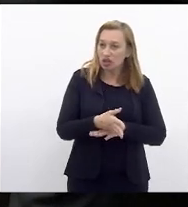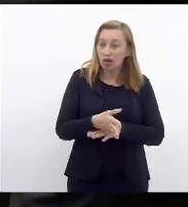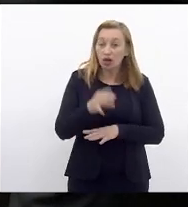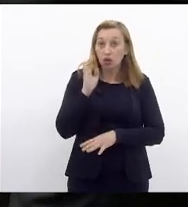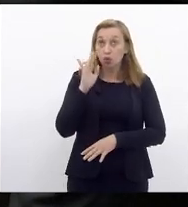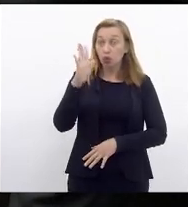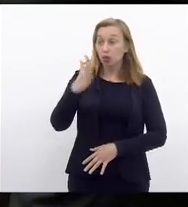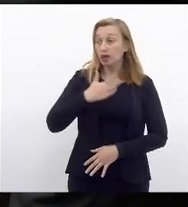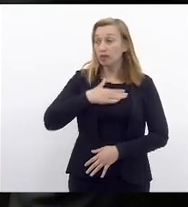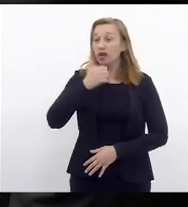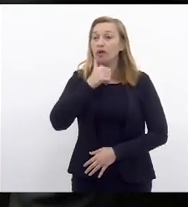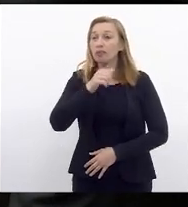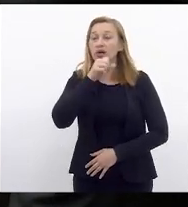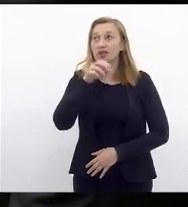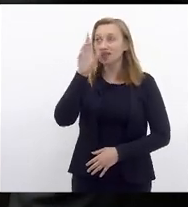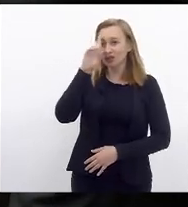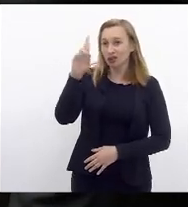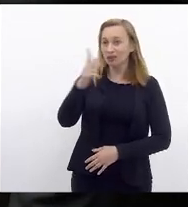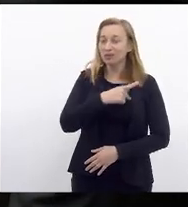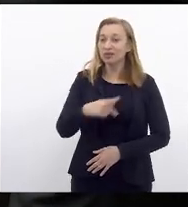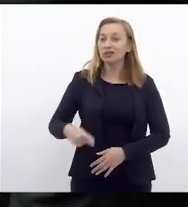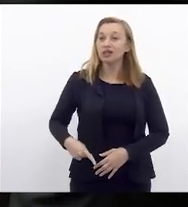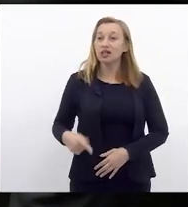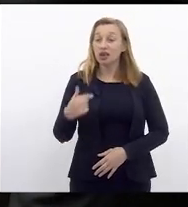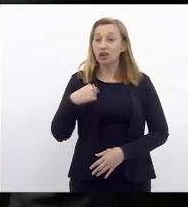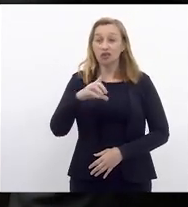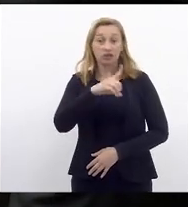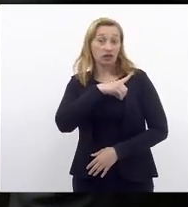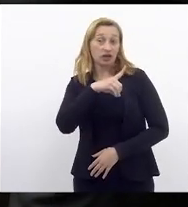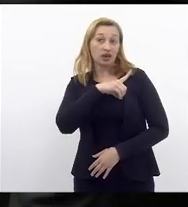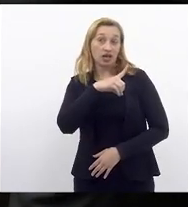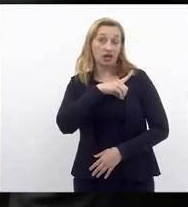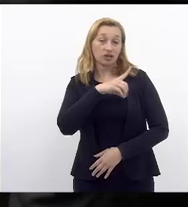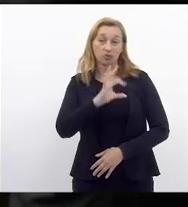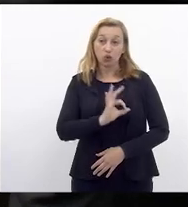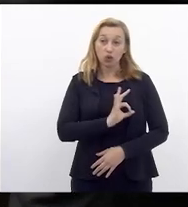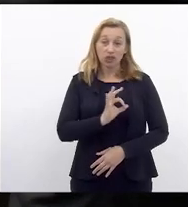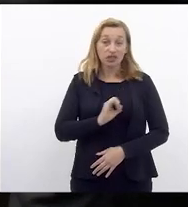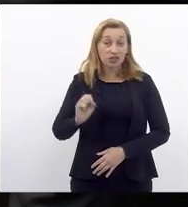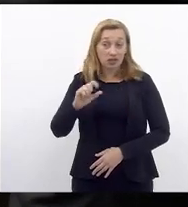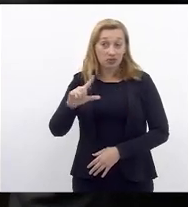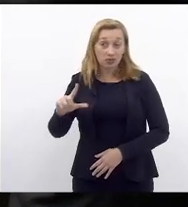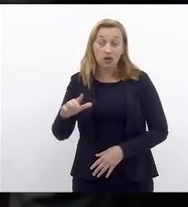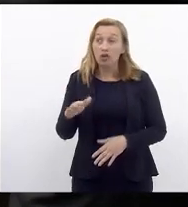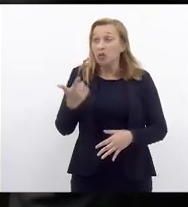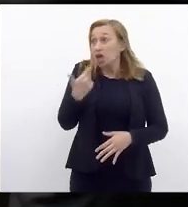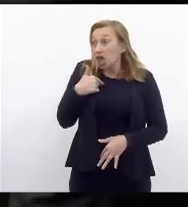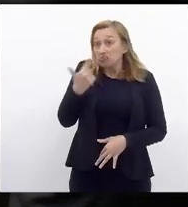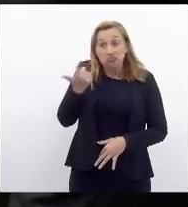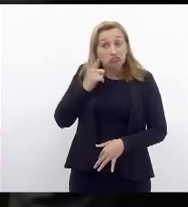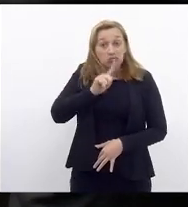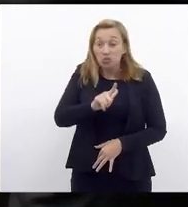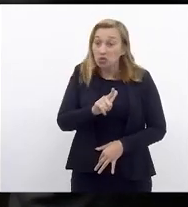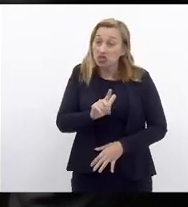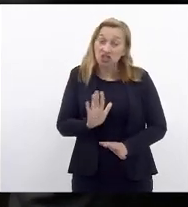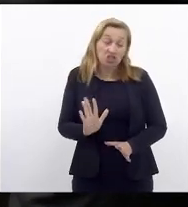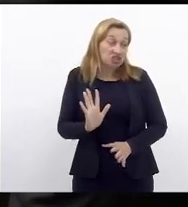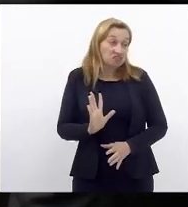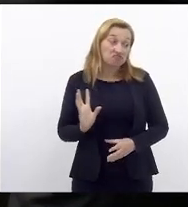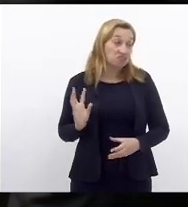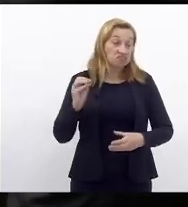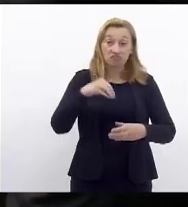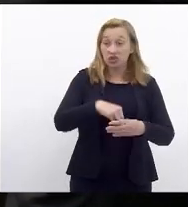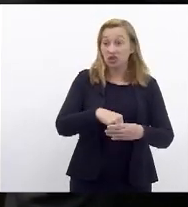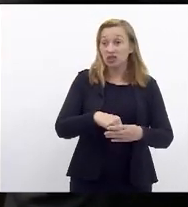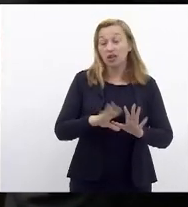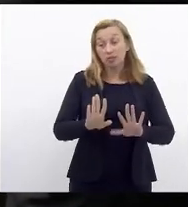da minha mãe, presidente, era que eu fosse delegado de polícia civil. Só que eu não consegui, eu me ingressei para